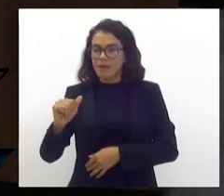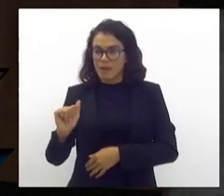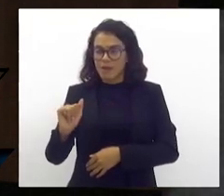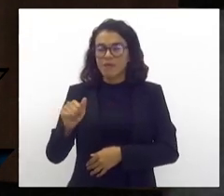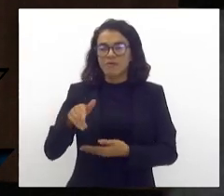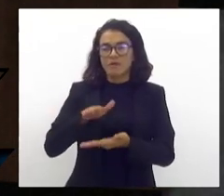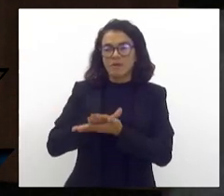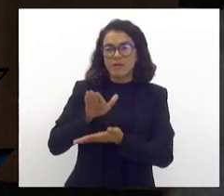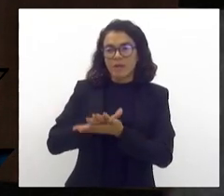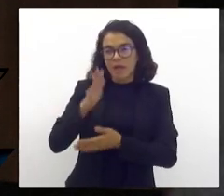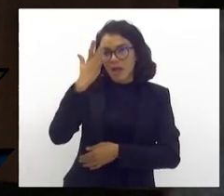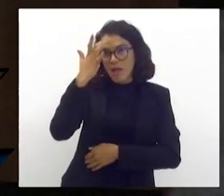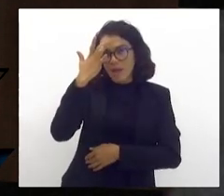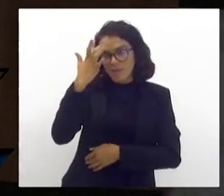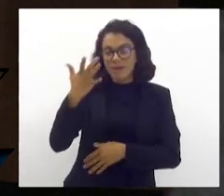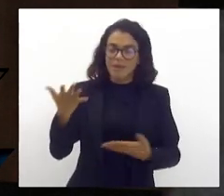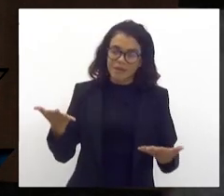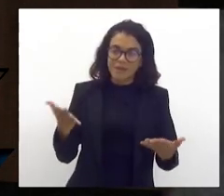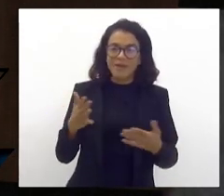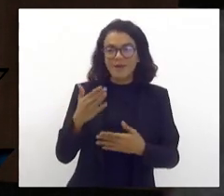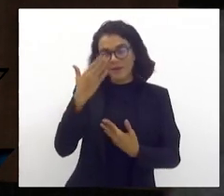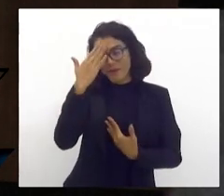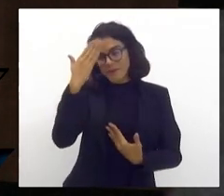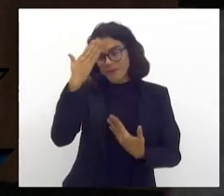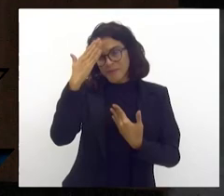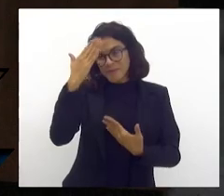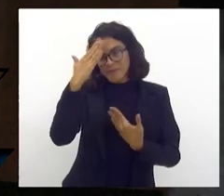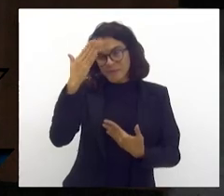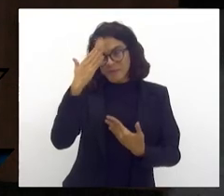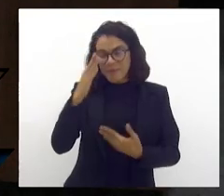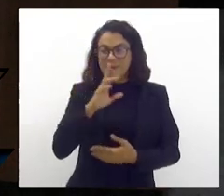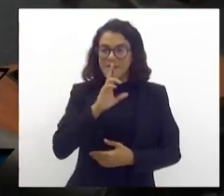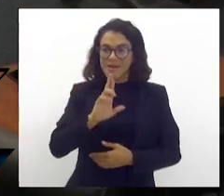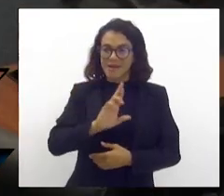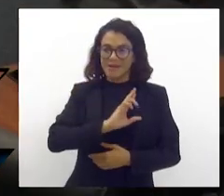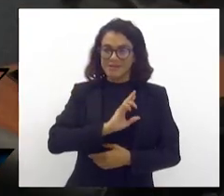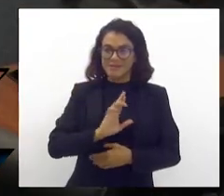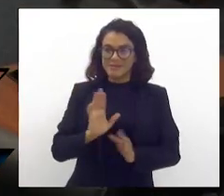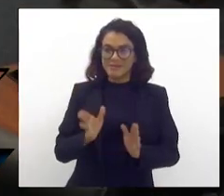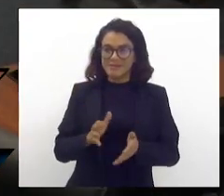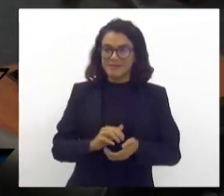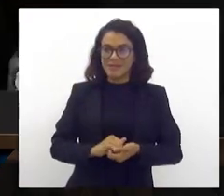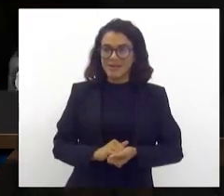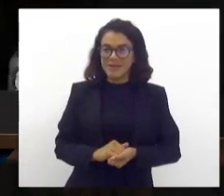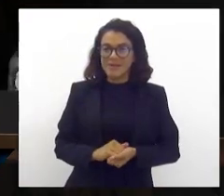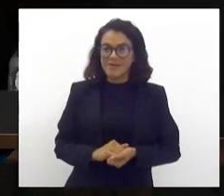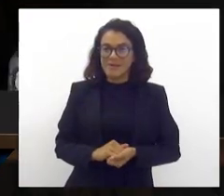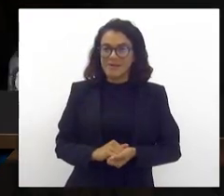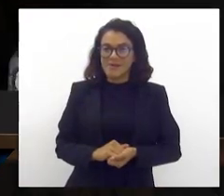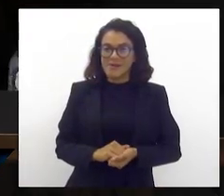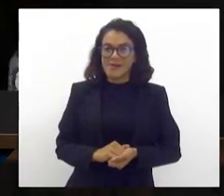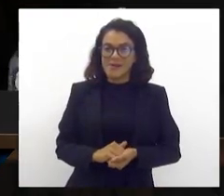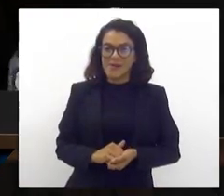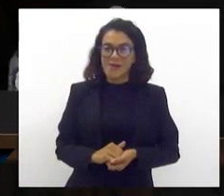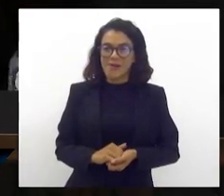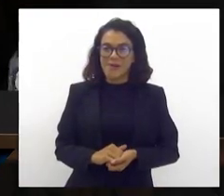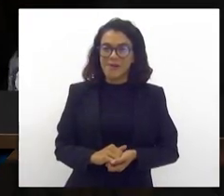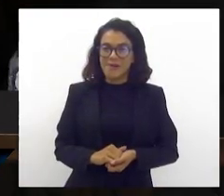Será publicado amanhã sem falta. Ah, então, acabei muito obrigado. De liberar agora. Estou respondido já, obrigado. Eu já ia falar para Vossa Excelência.